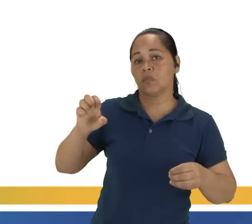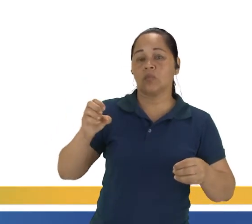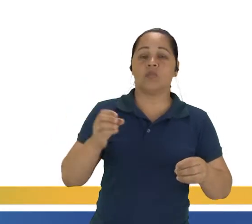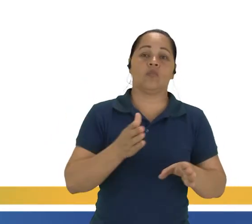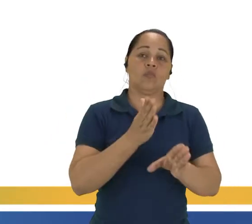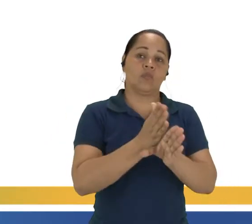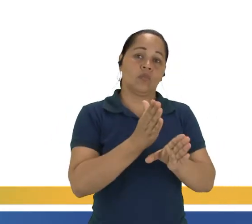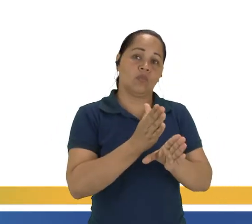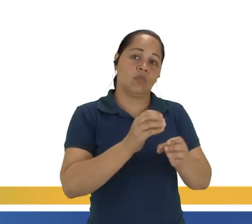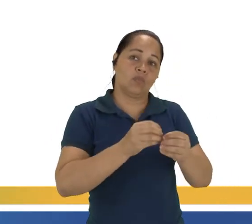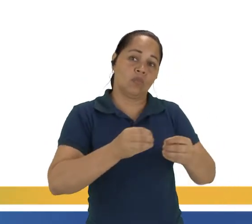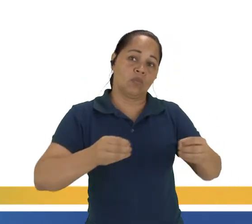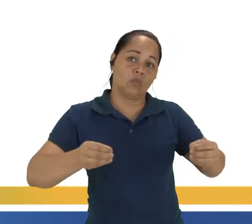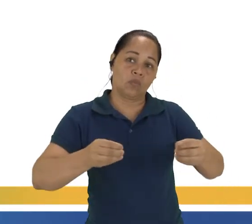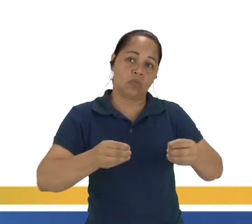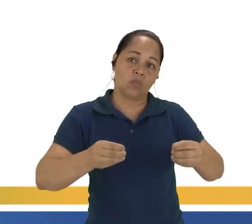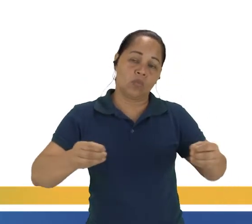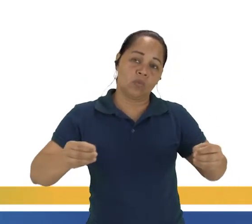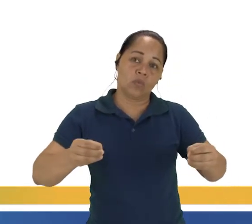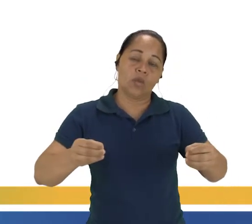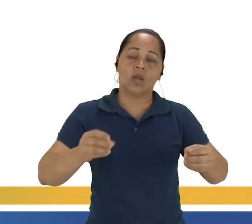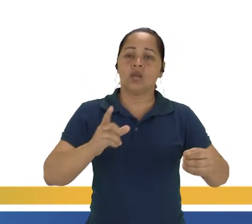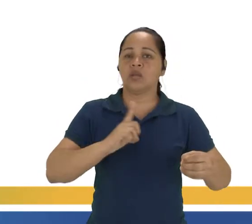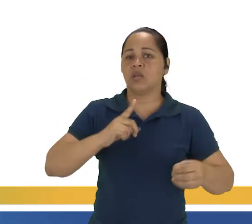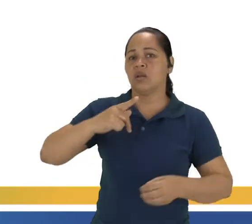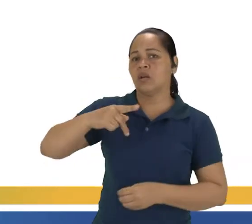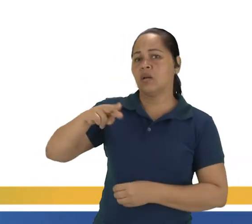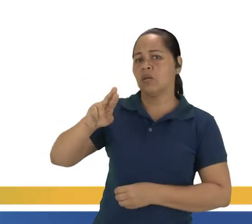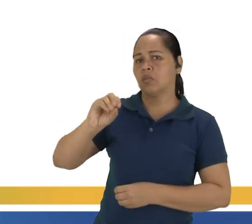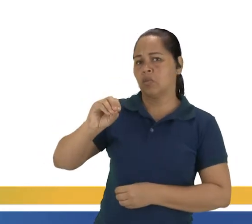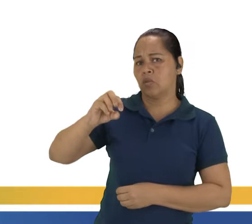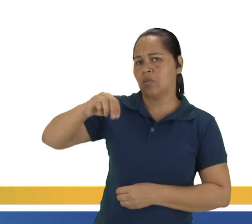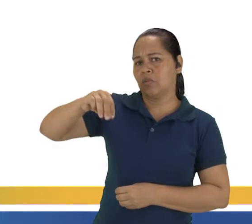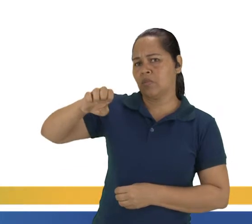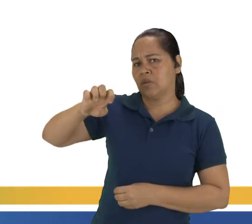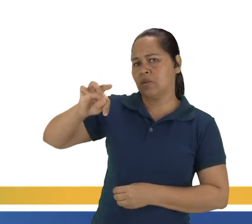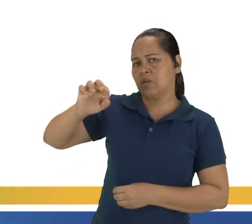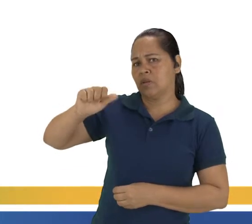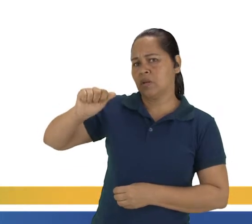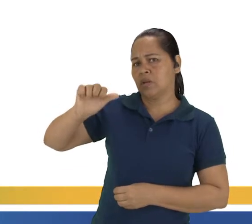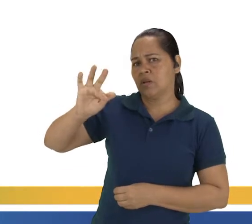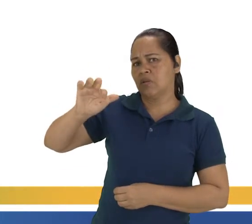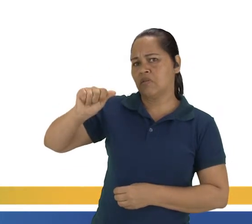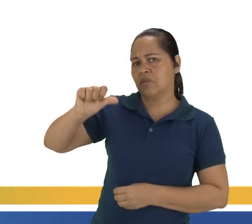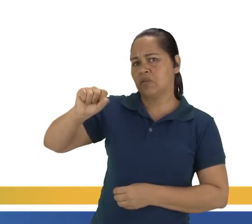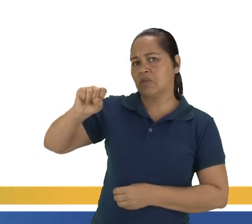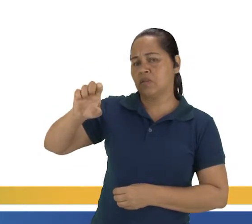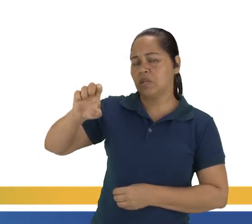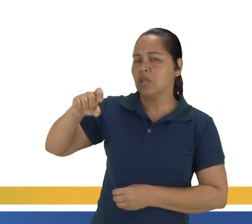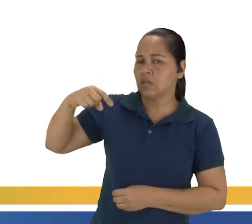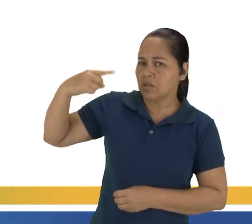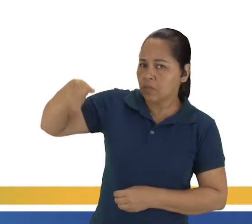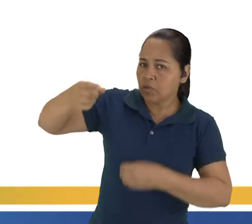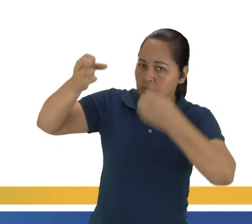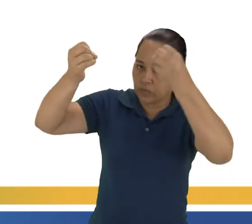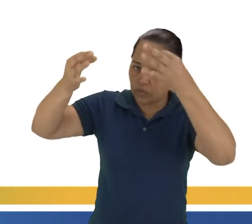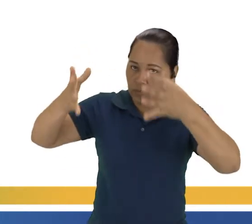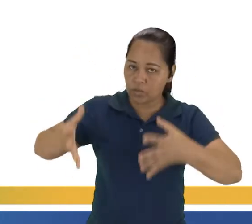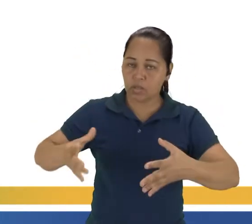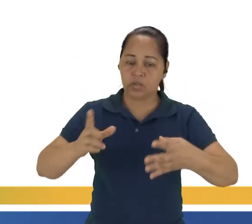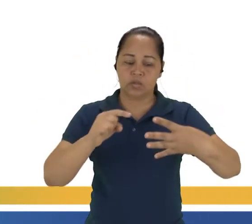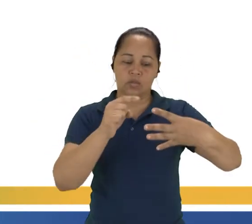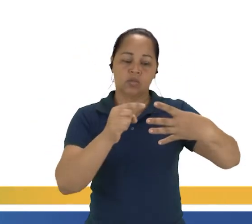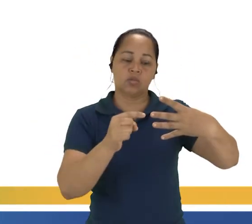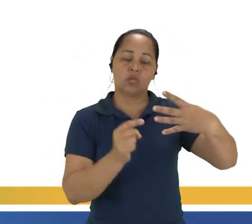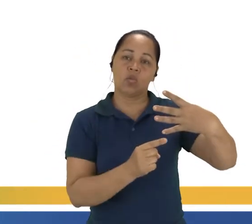temos um momento também chamado de prometáfase, mas nessa aula a gente não vai entrar nesse detalhe, nós vamos trabalhar só esses 4 momentos